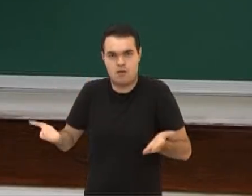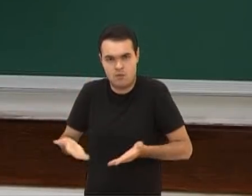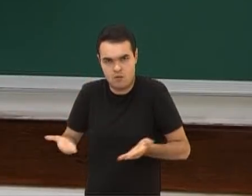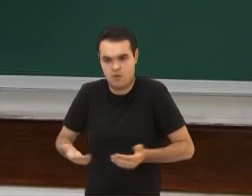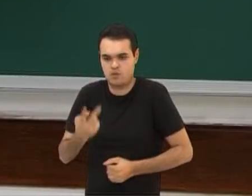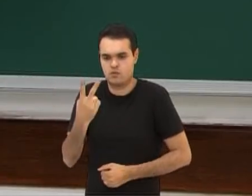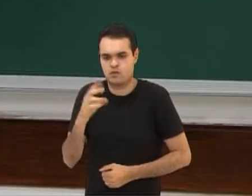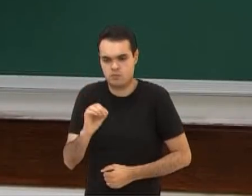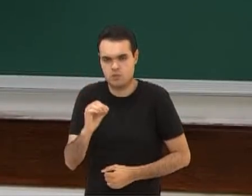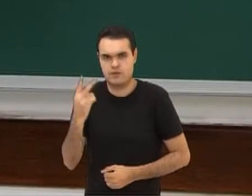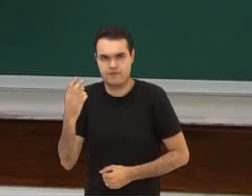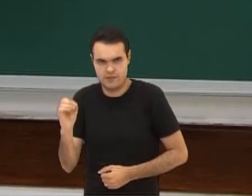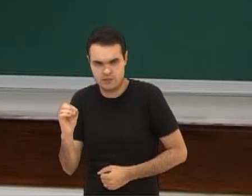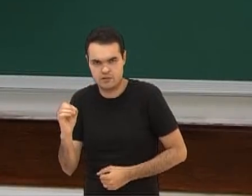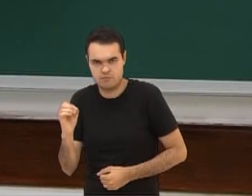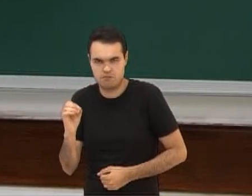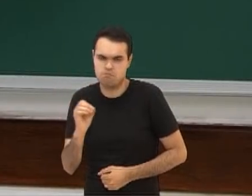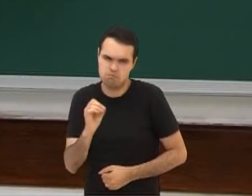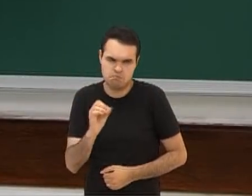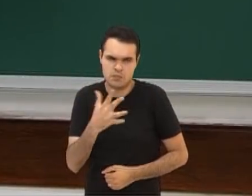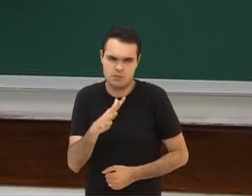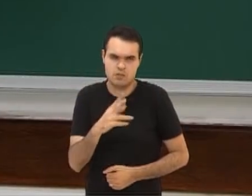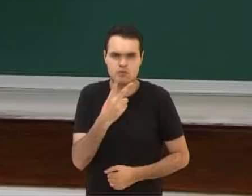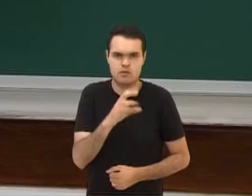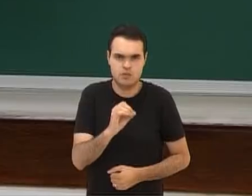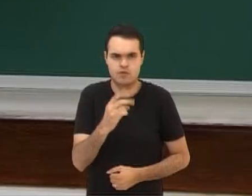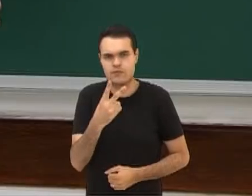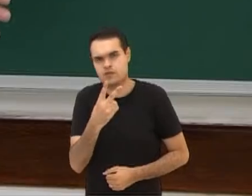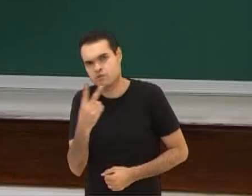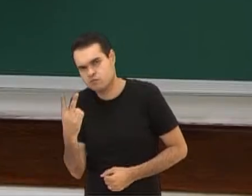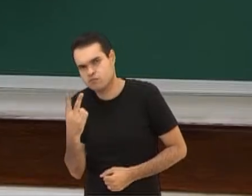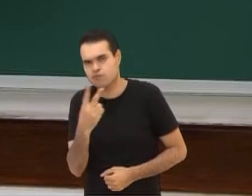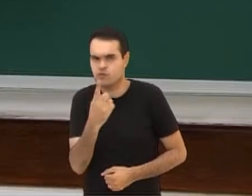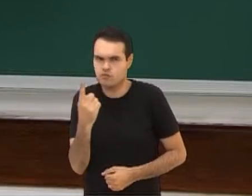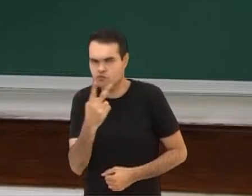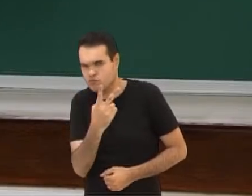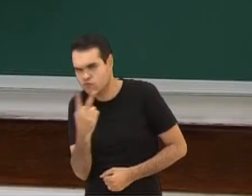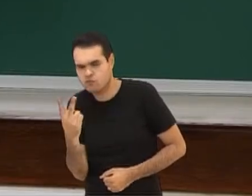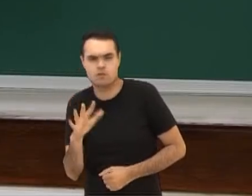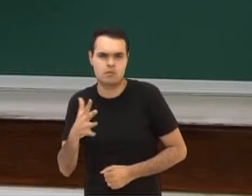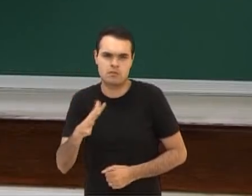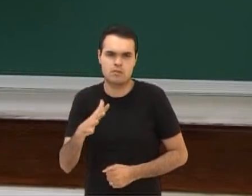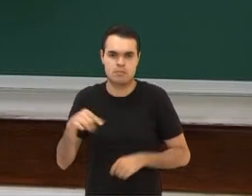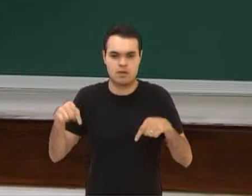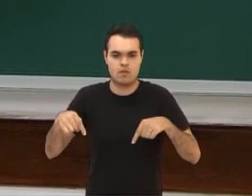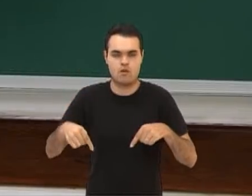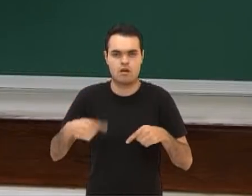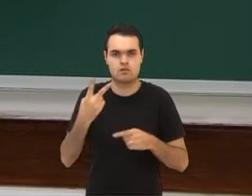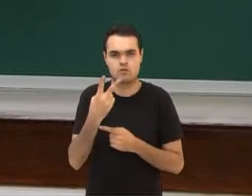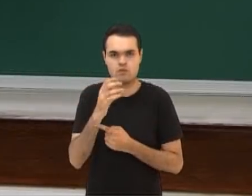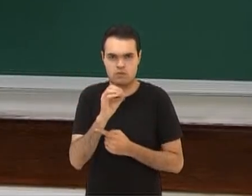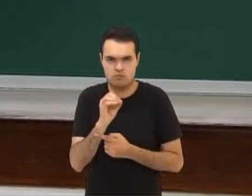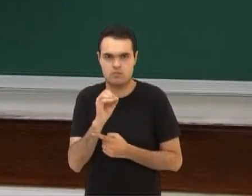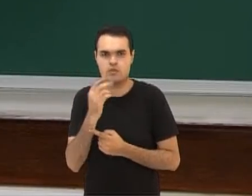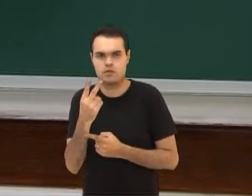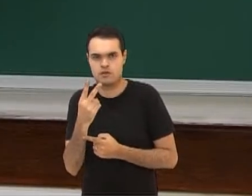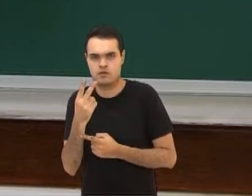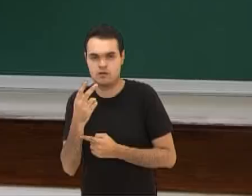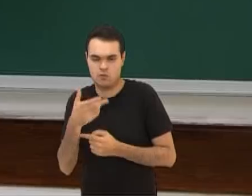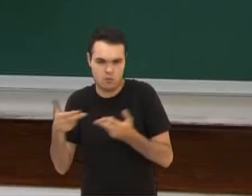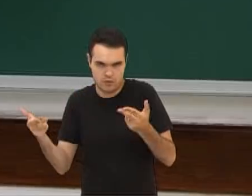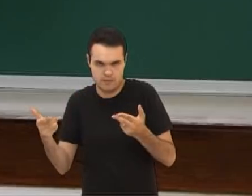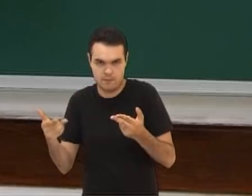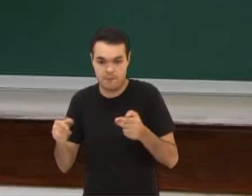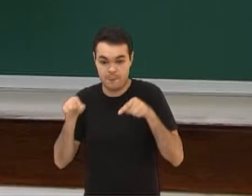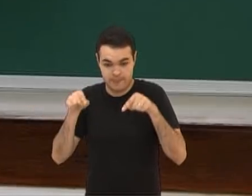2020, 2021, 2022. Presta atenção. Digamos que a gente está nos anos 2000 e alguma coisa. Você pega